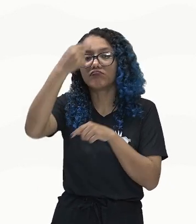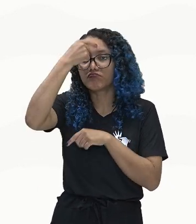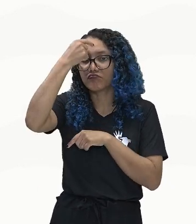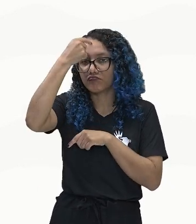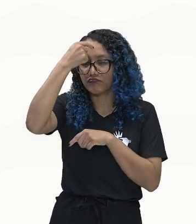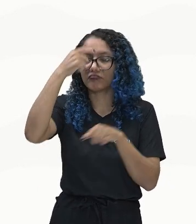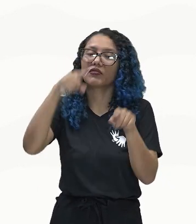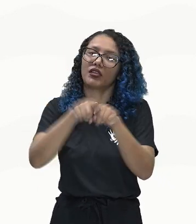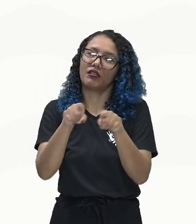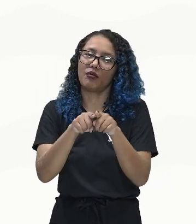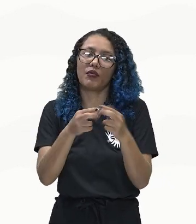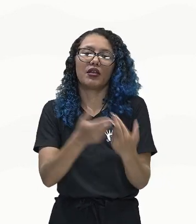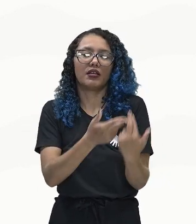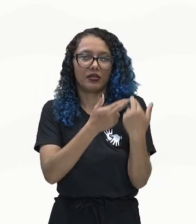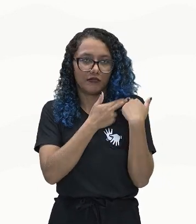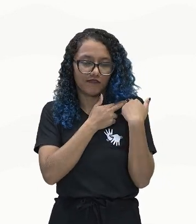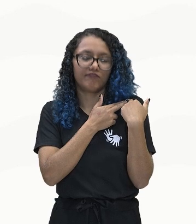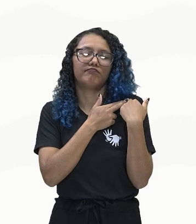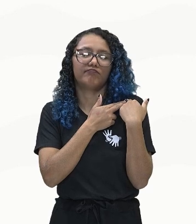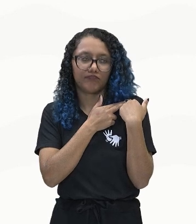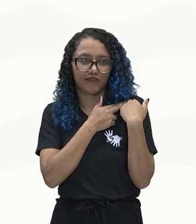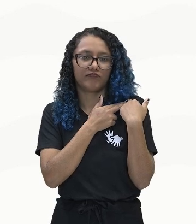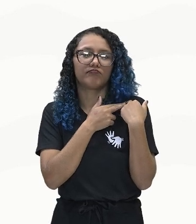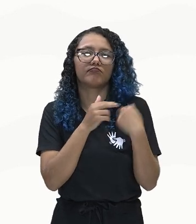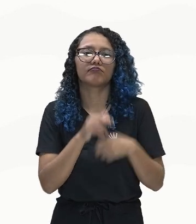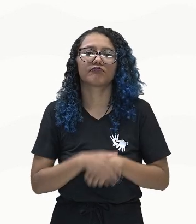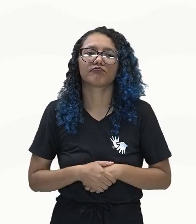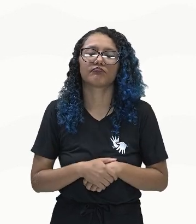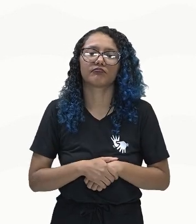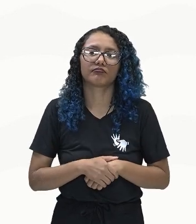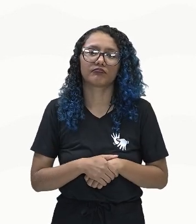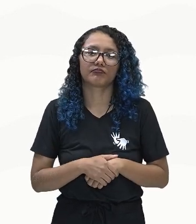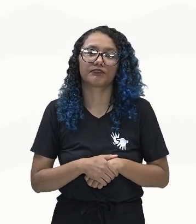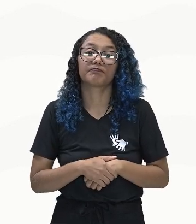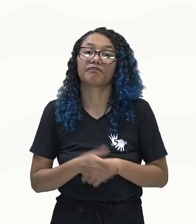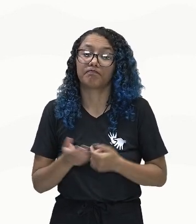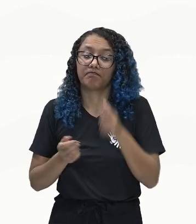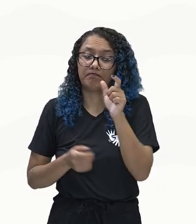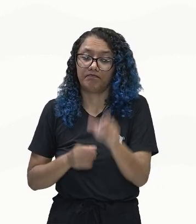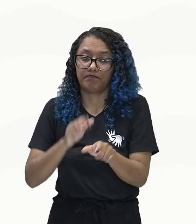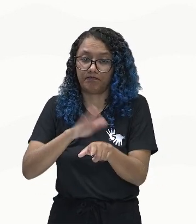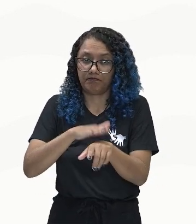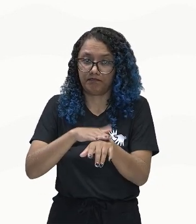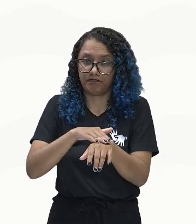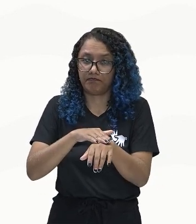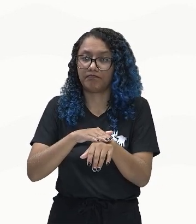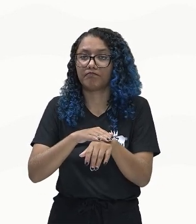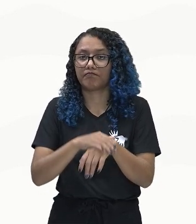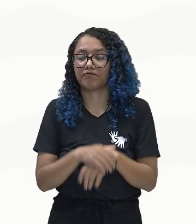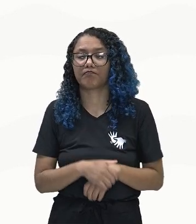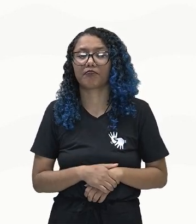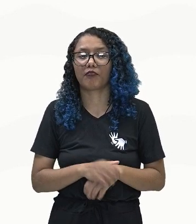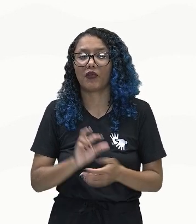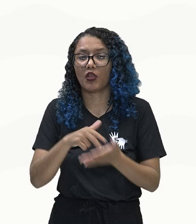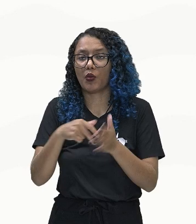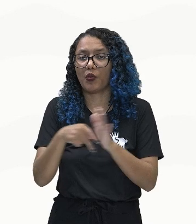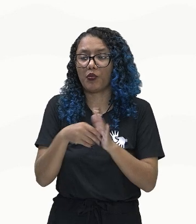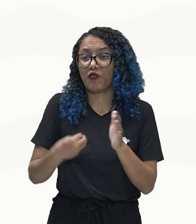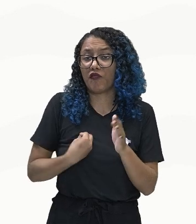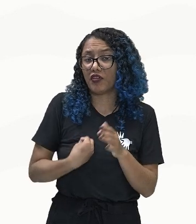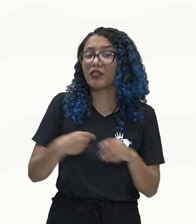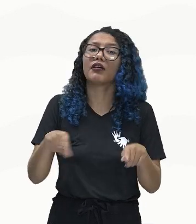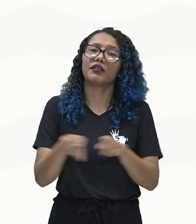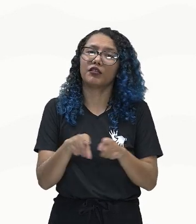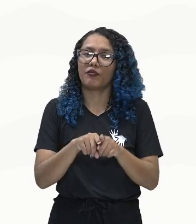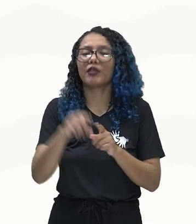responsável. Ok? Então, um ser autônomo, protagonista da sua vida e também da aprendizagem, como eu havia